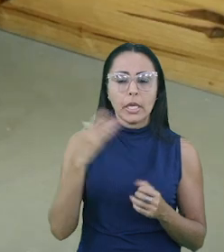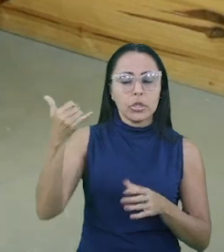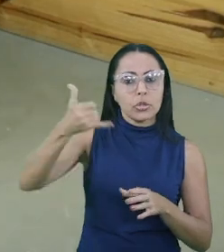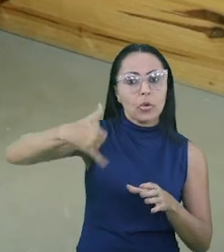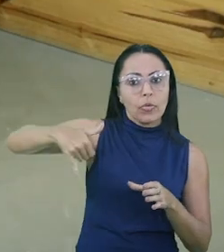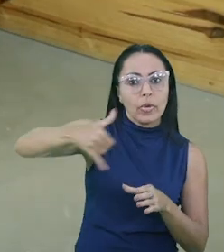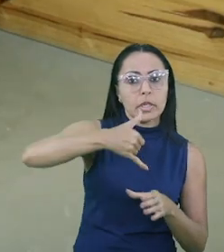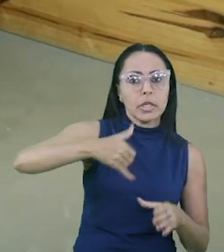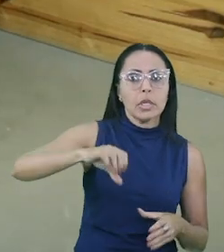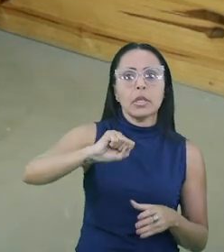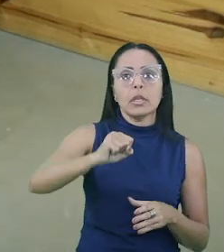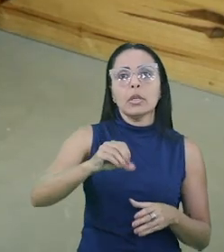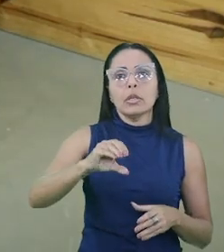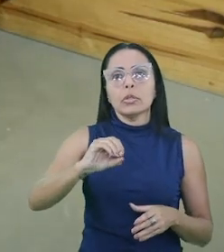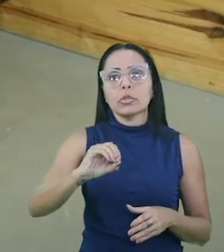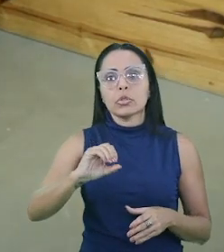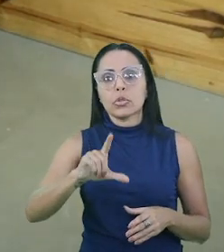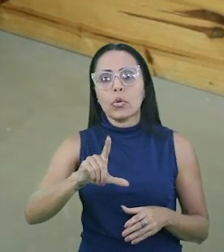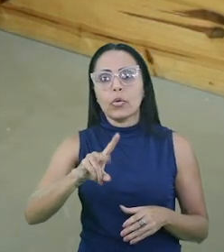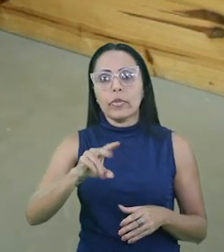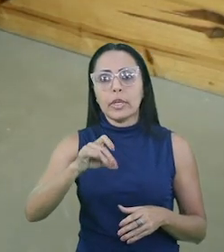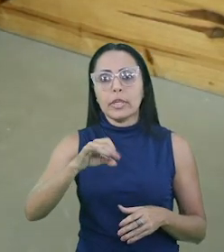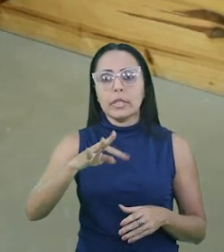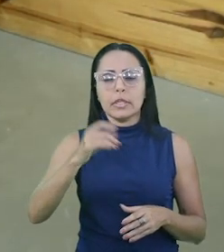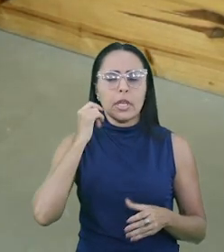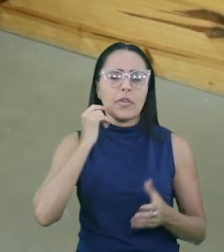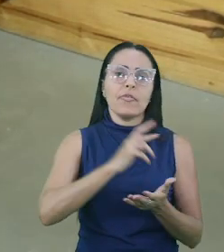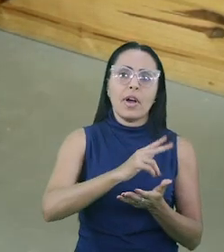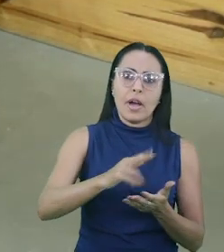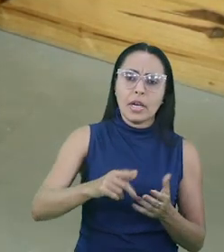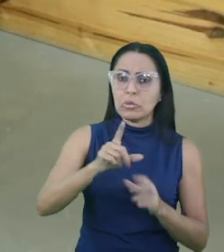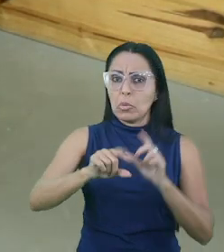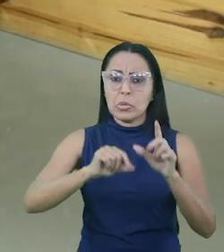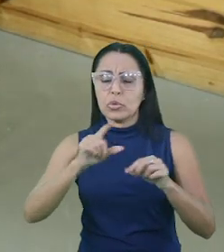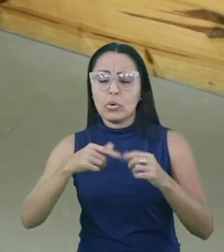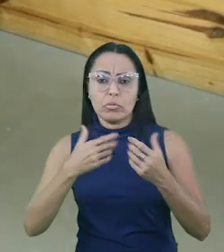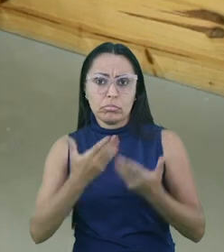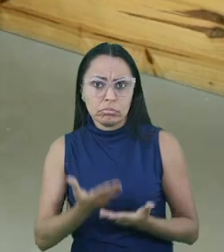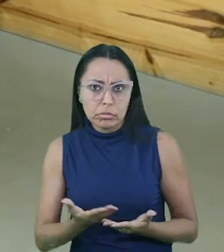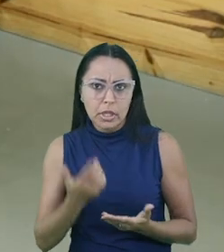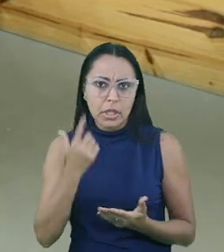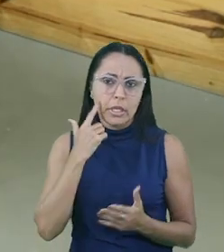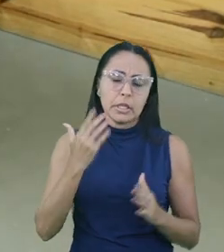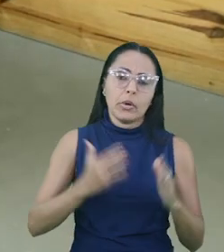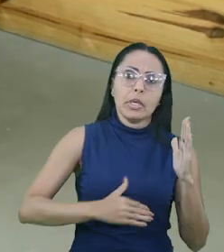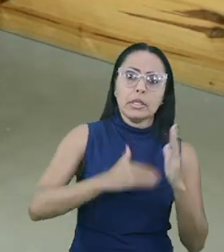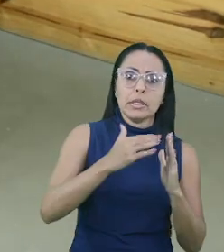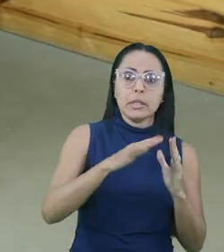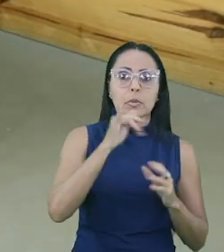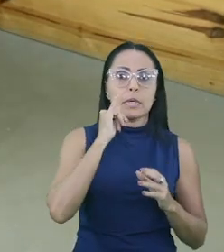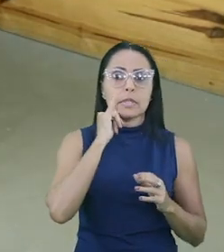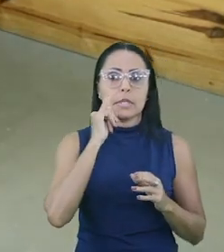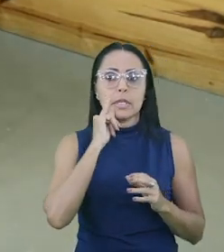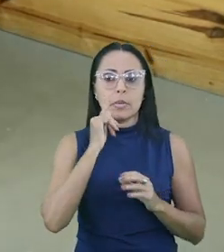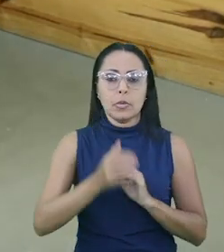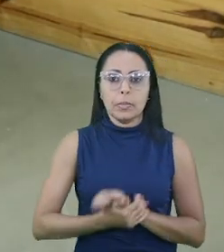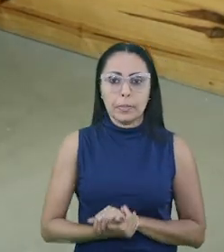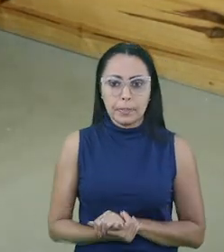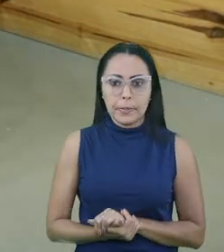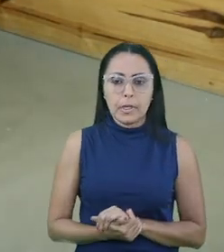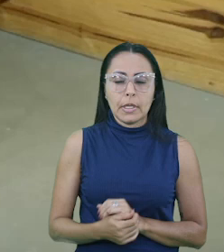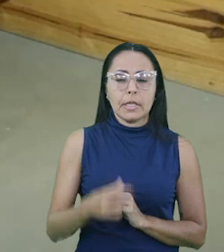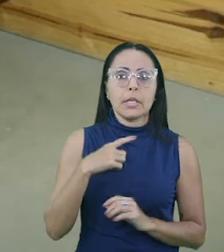de cada uma dessas linhas, existem diversas opções. As tintas à base d'água, por exemplo, elas têm